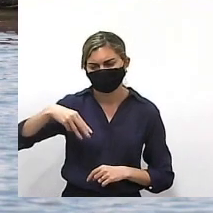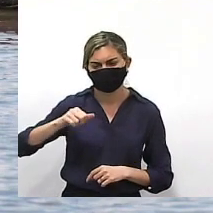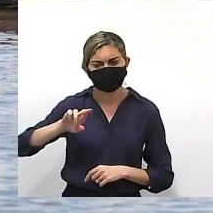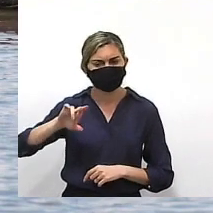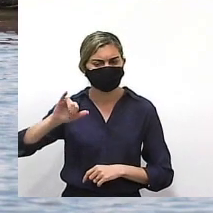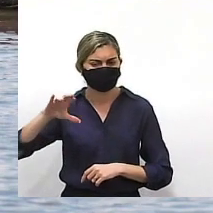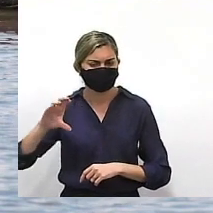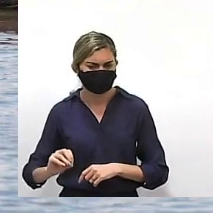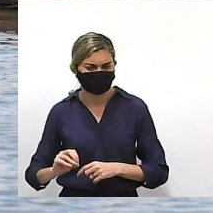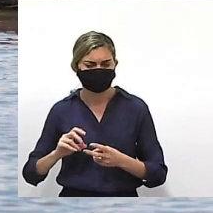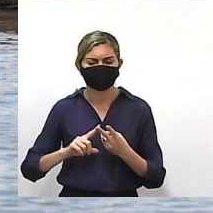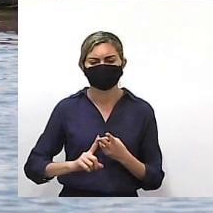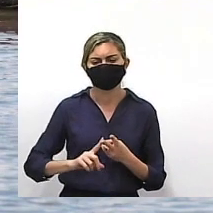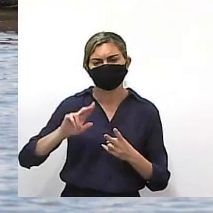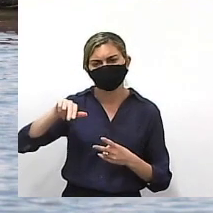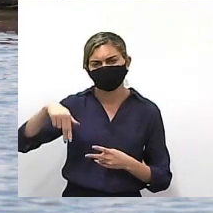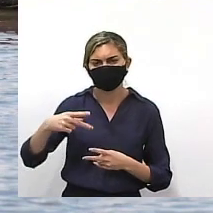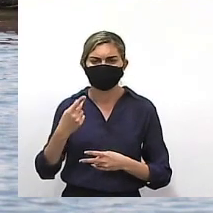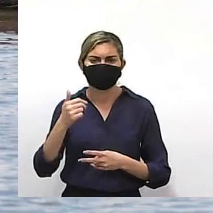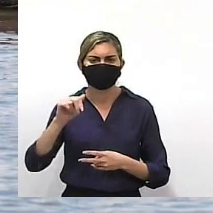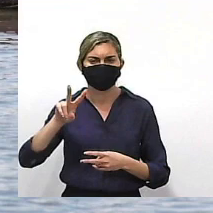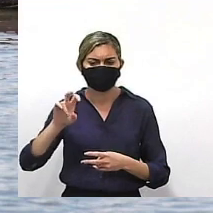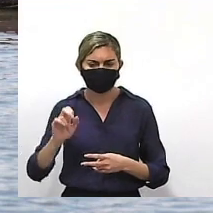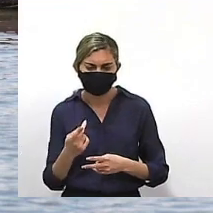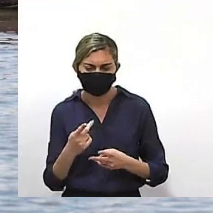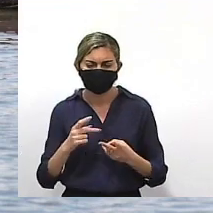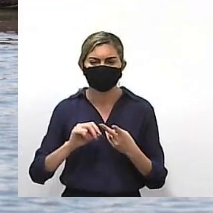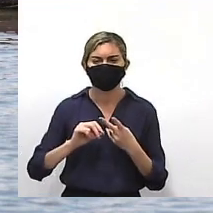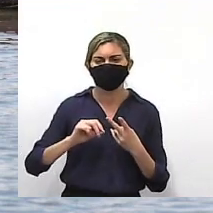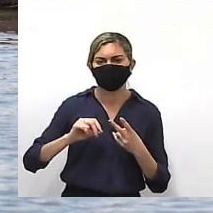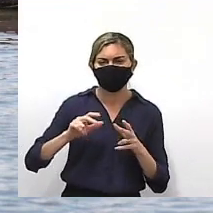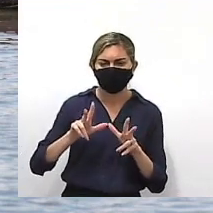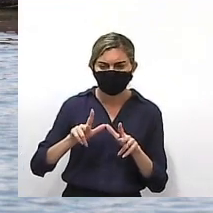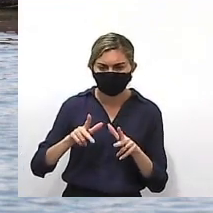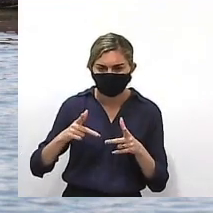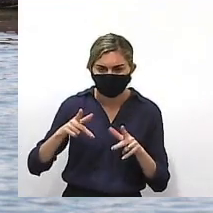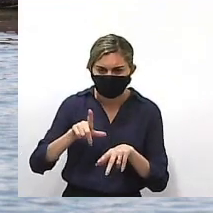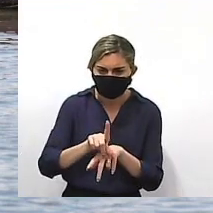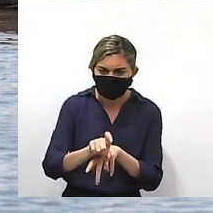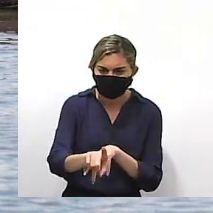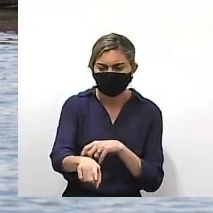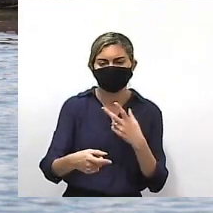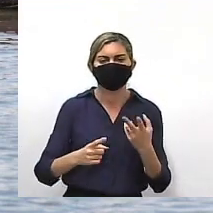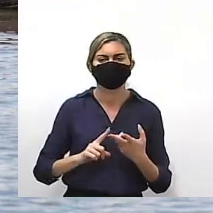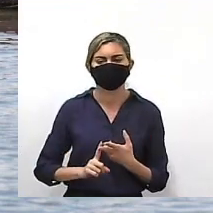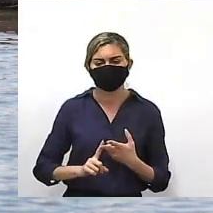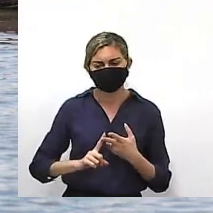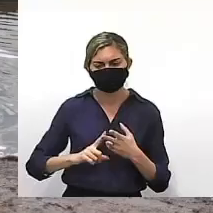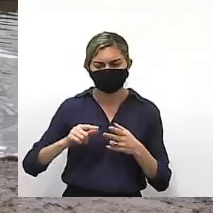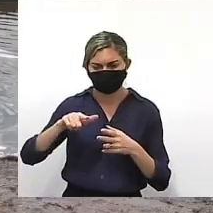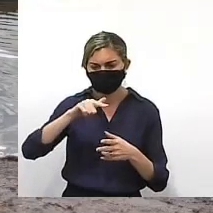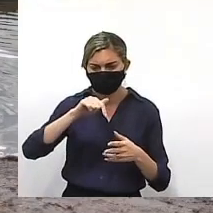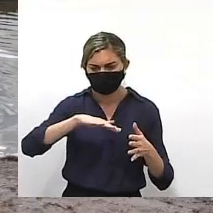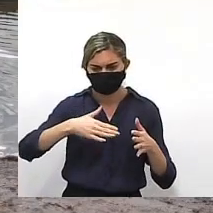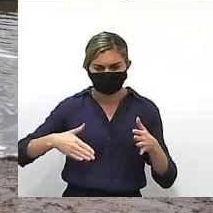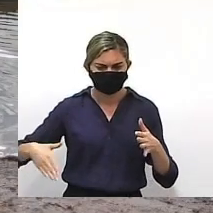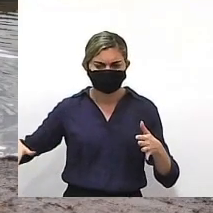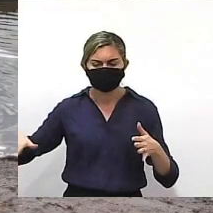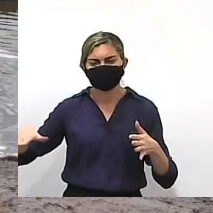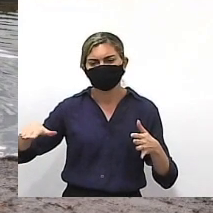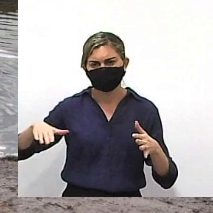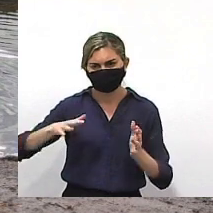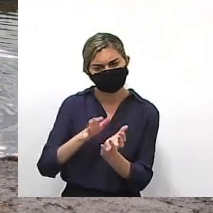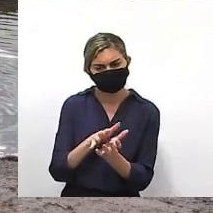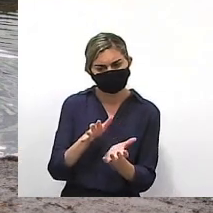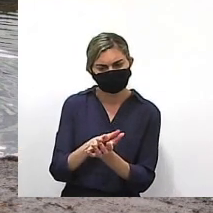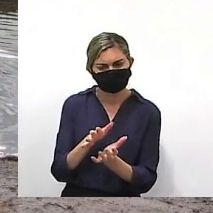Marisco, unha de véio, sururu, camarão. Das margens da Veneza